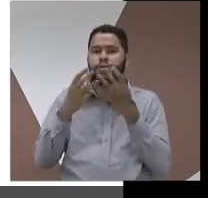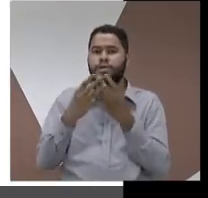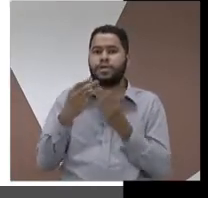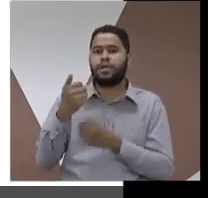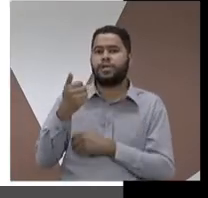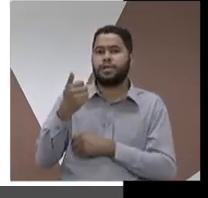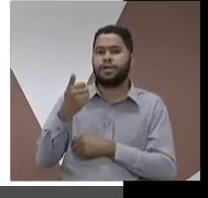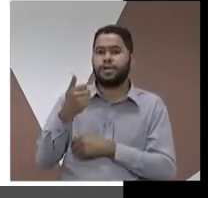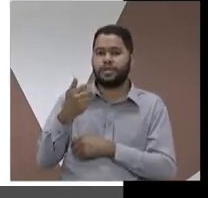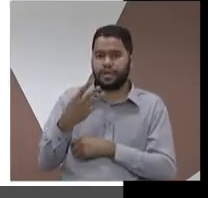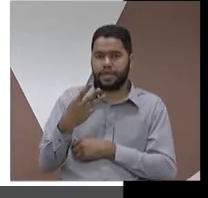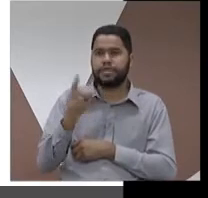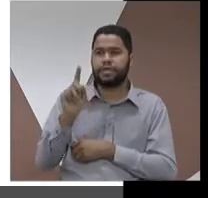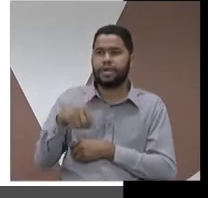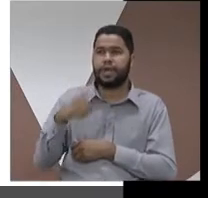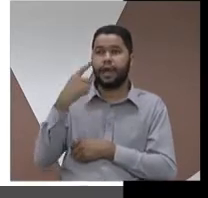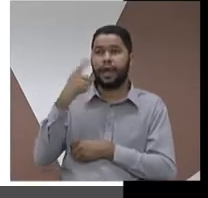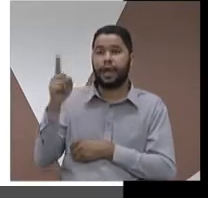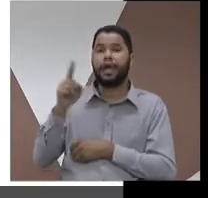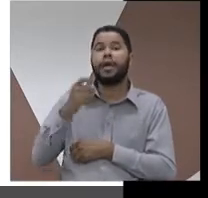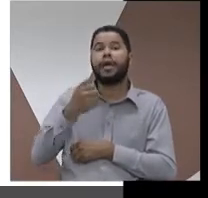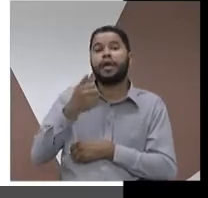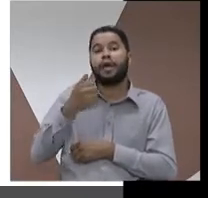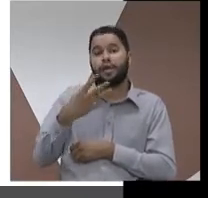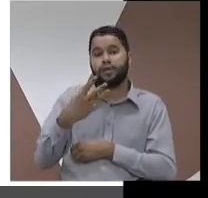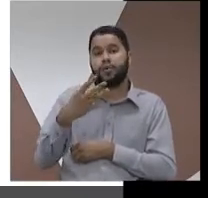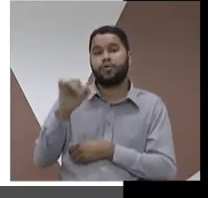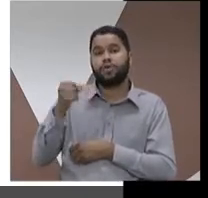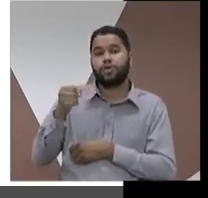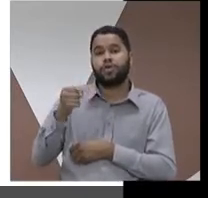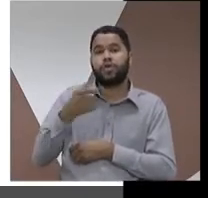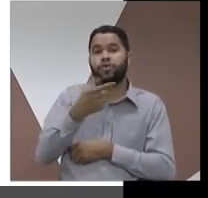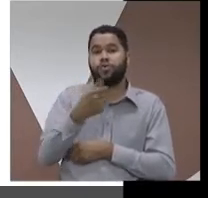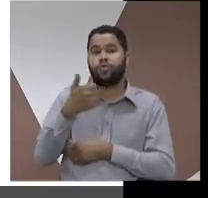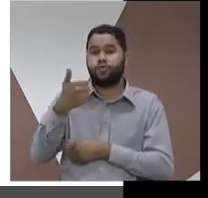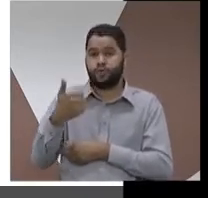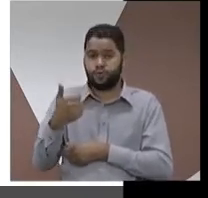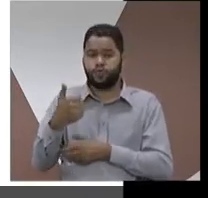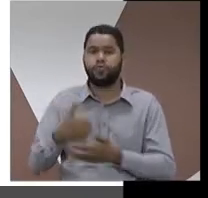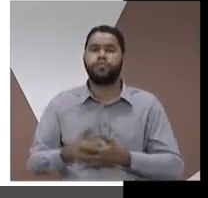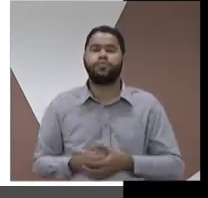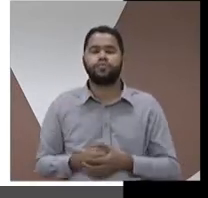14 de janeiro de 2021, né? Com o prefeito Medioli.